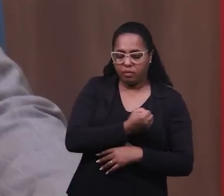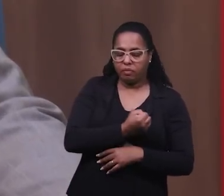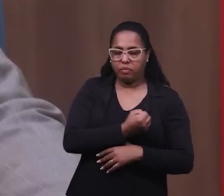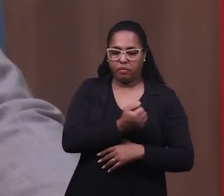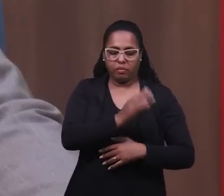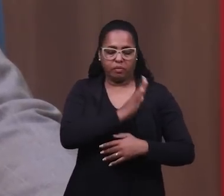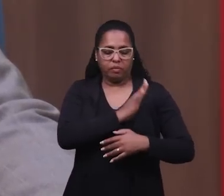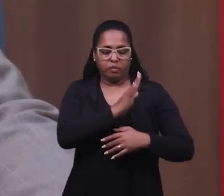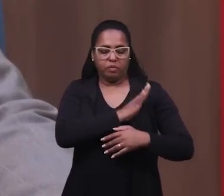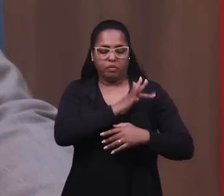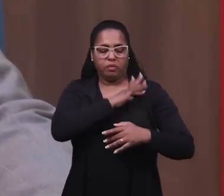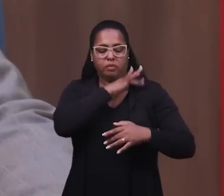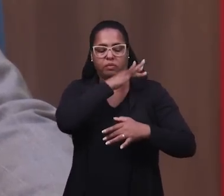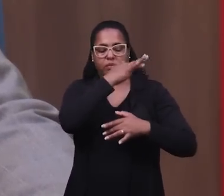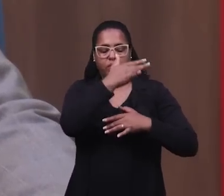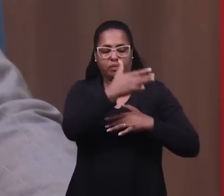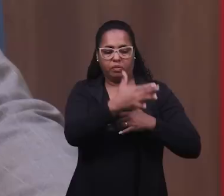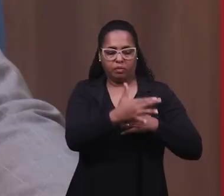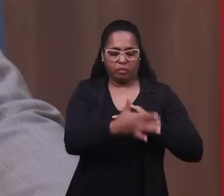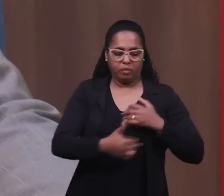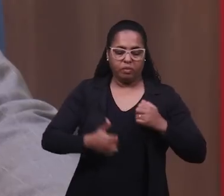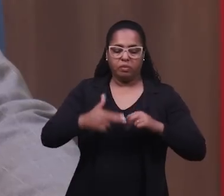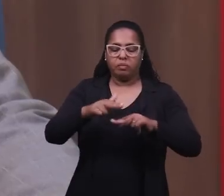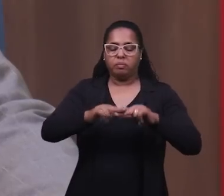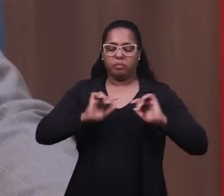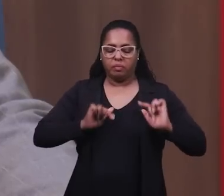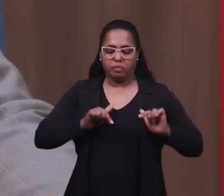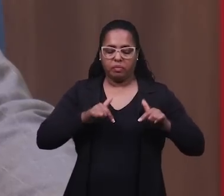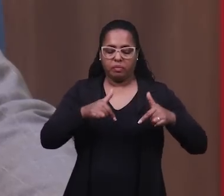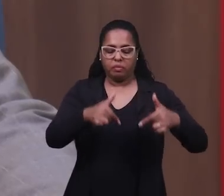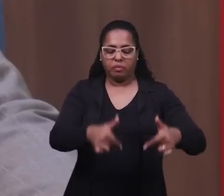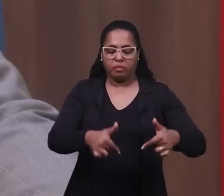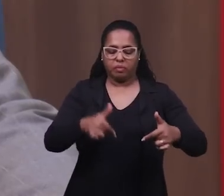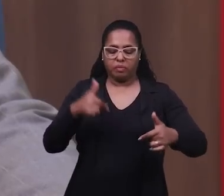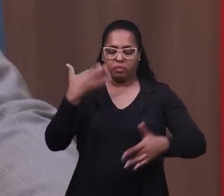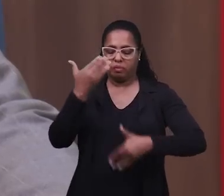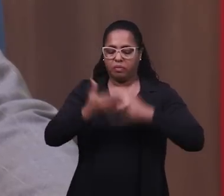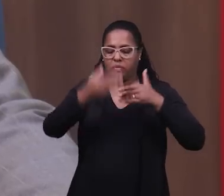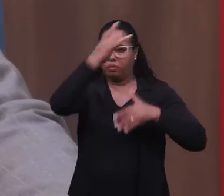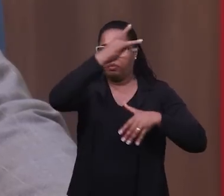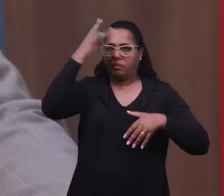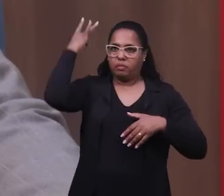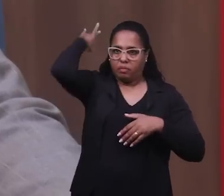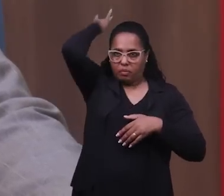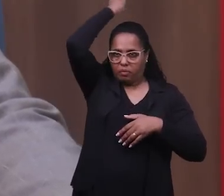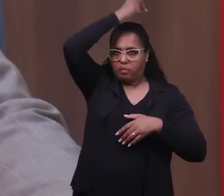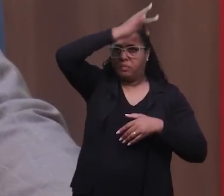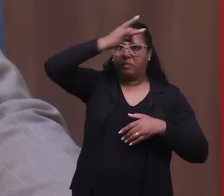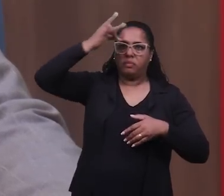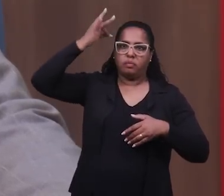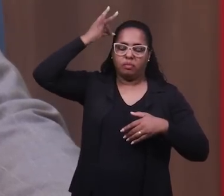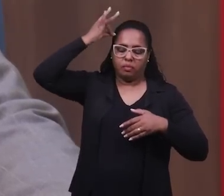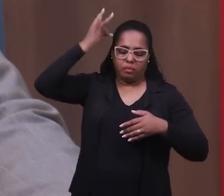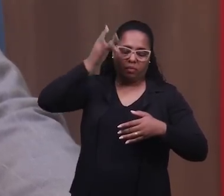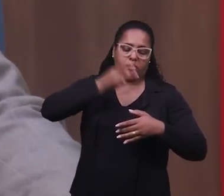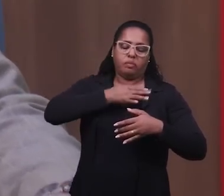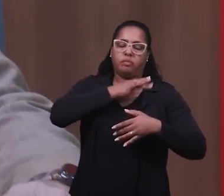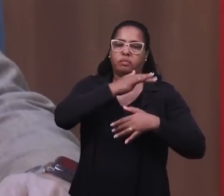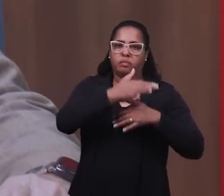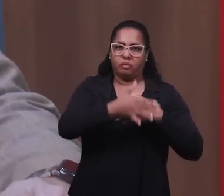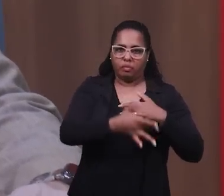que enche o coração do homem através do derramar e da presença do Espírito